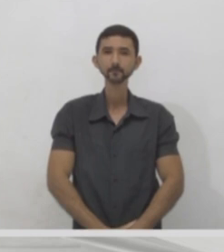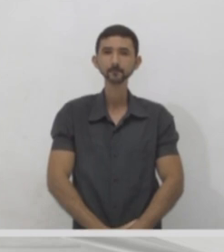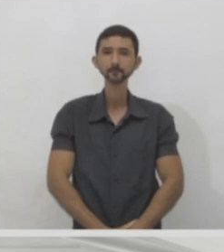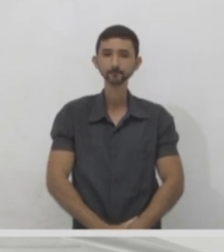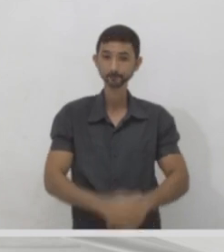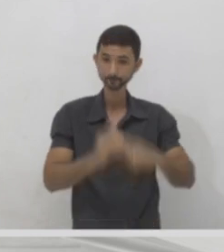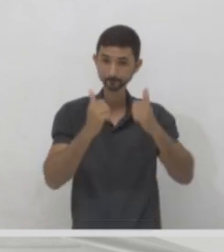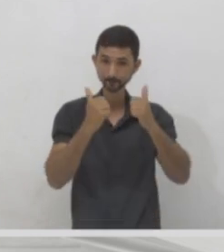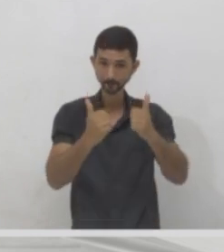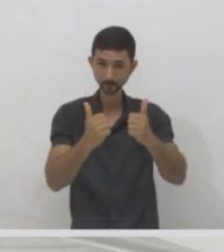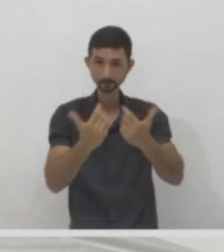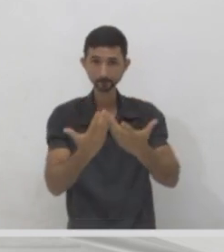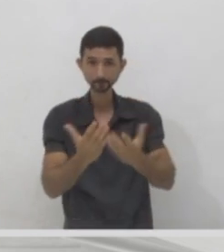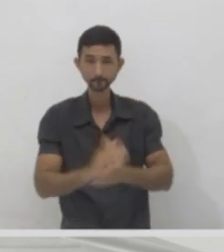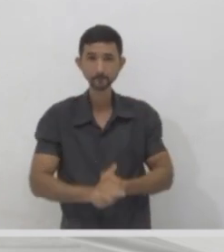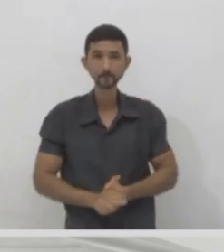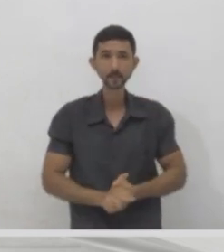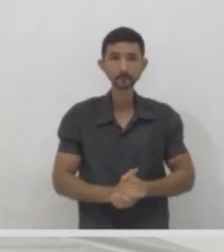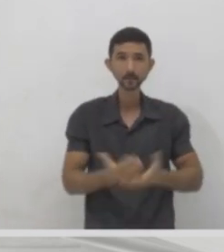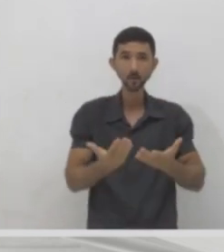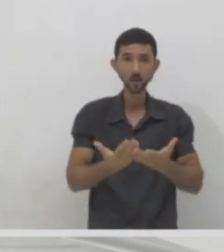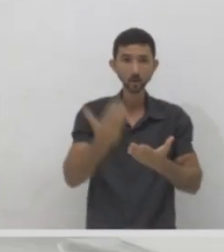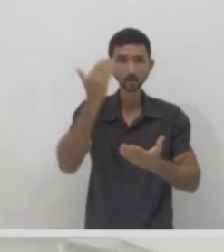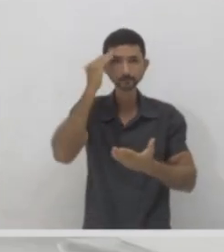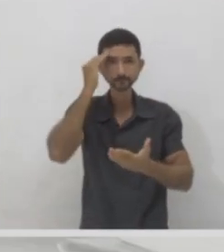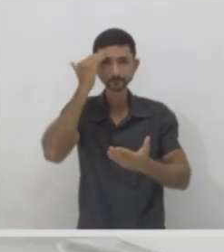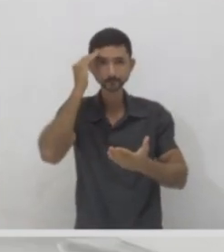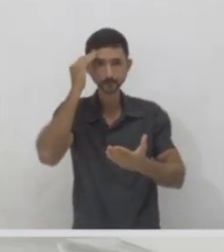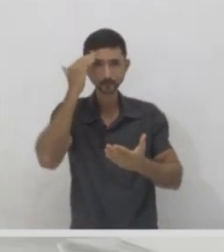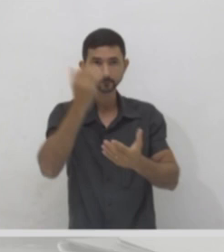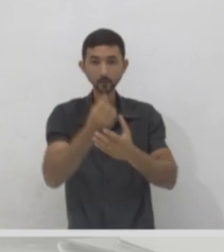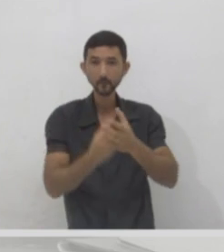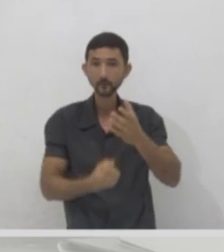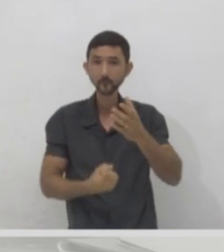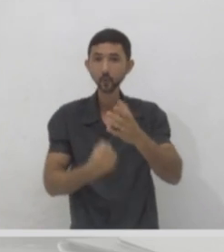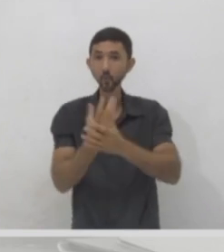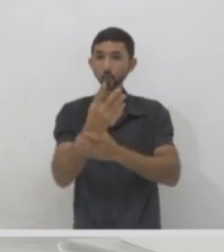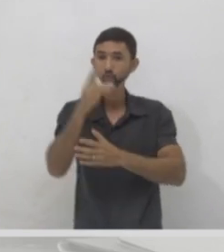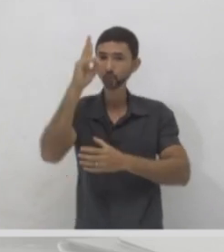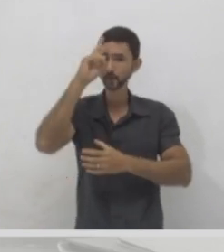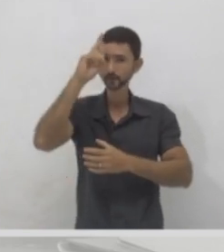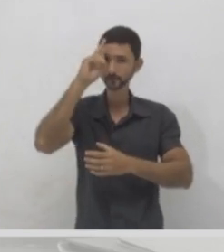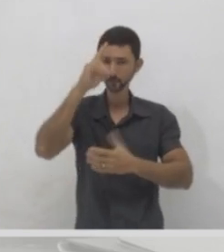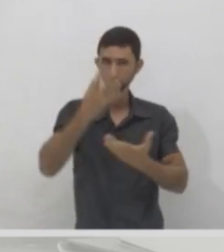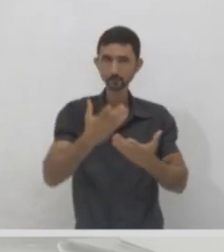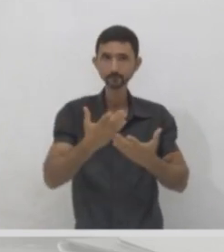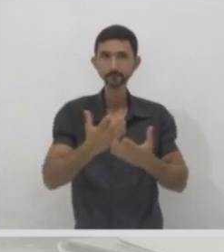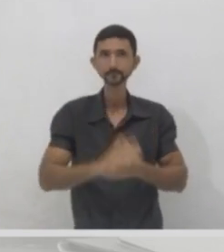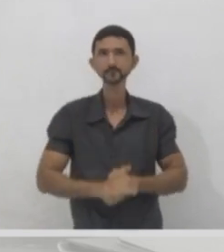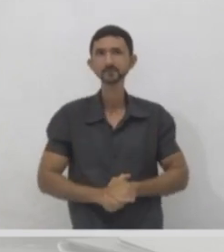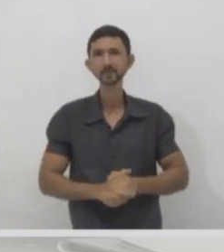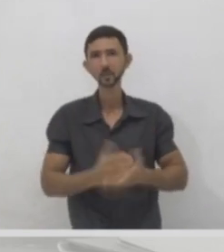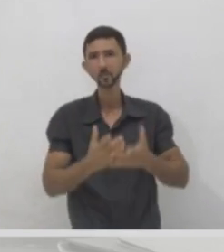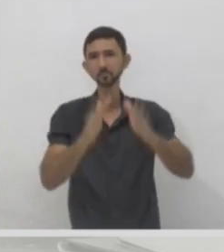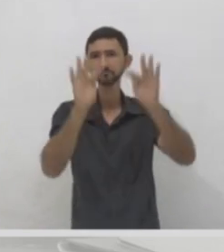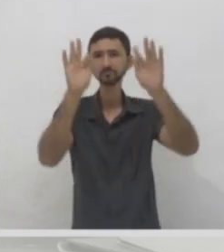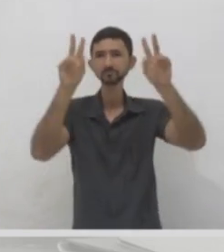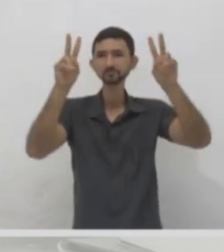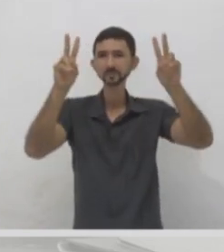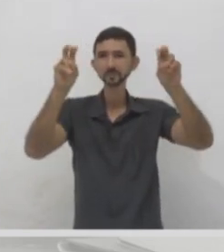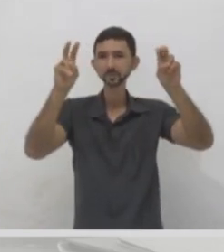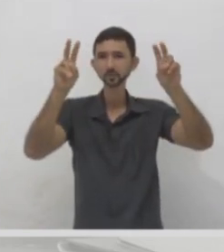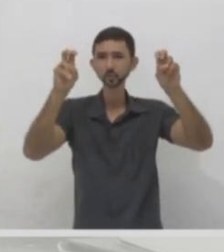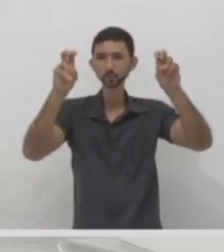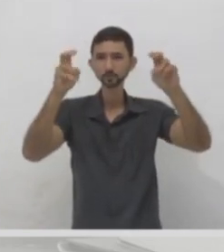Tudo bem? Vamos então agora construir a nossa narrativa. Normalmente seria assim, gente, um título, e aí